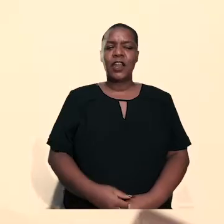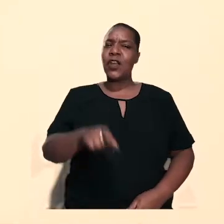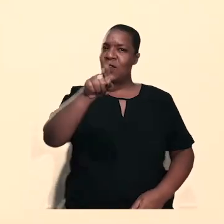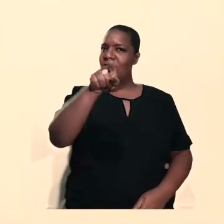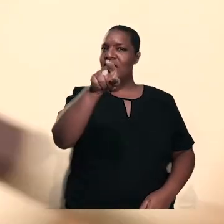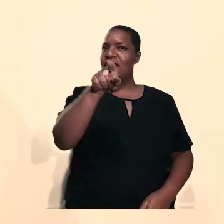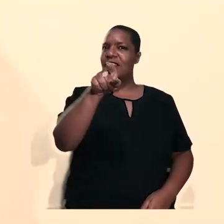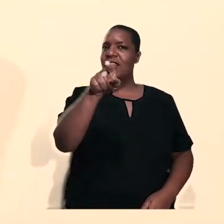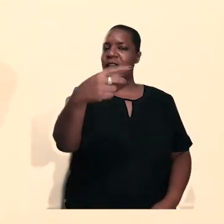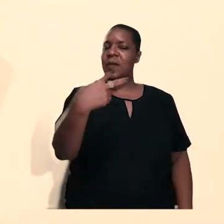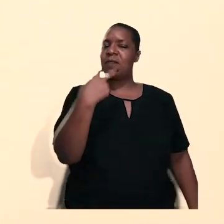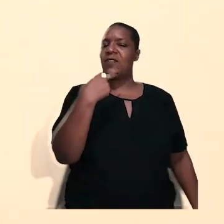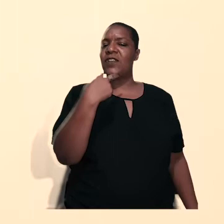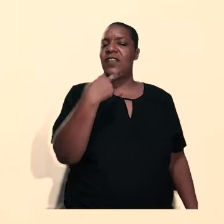Você me vê